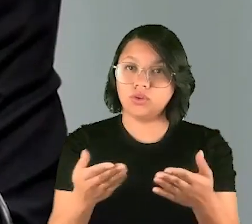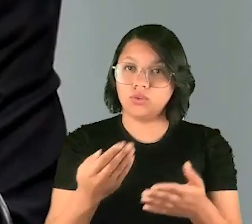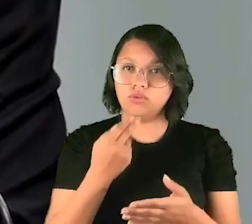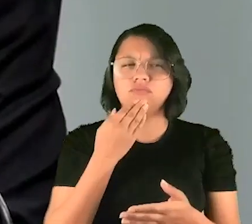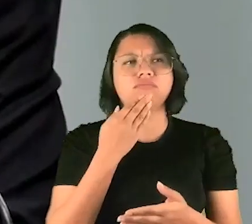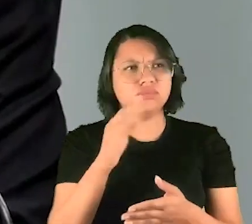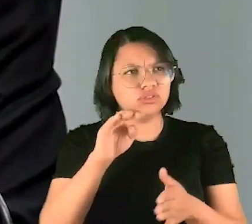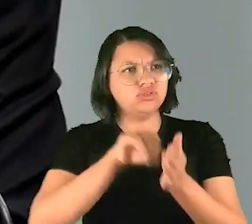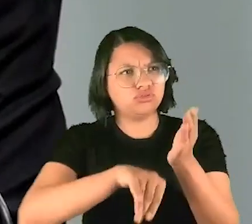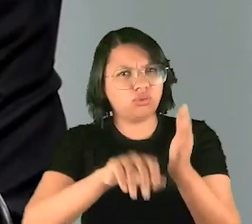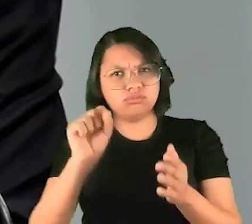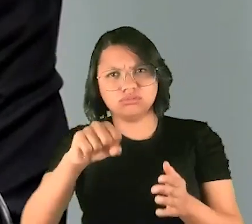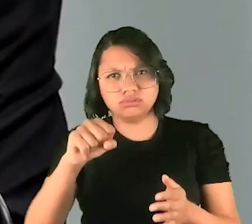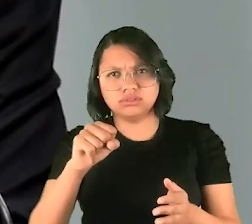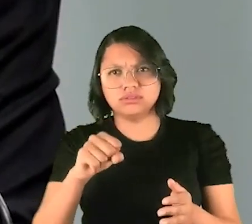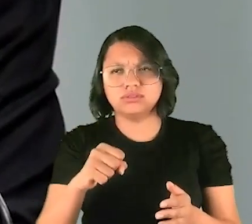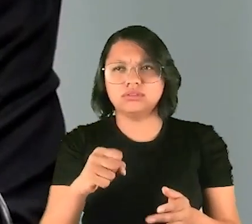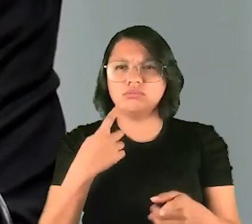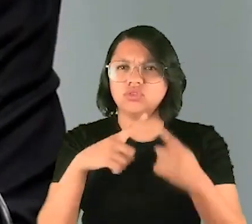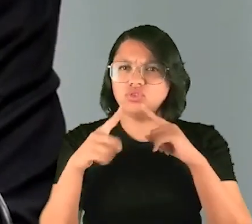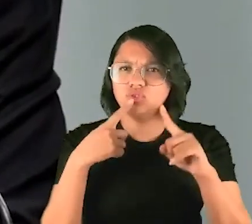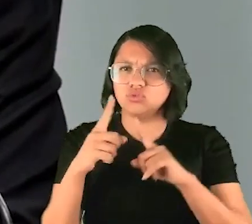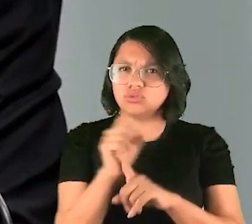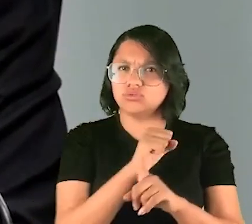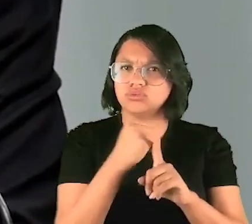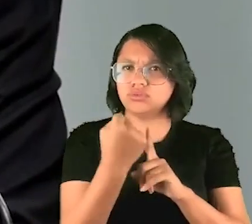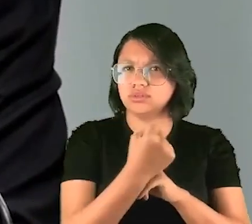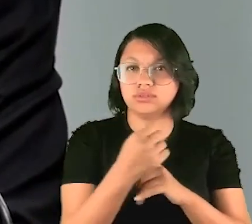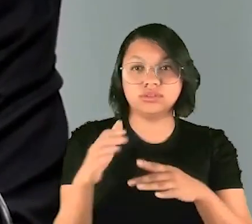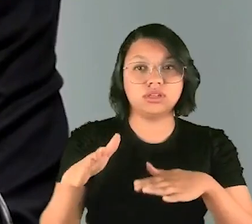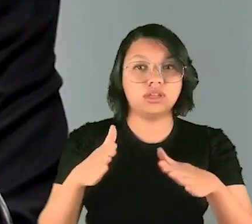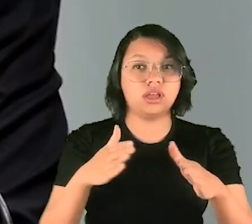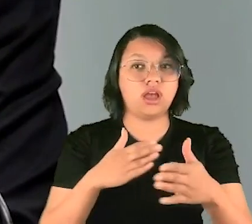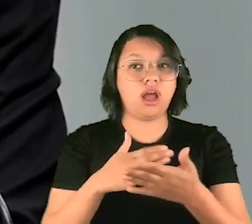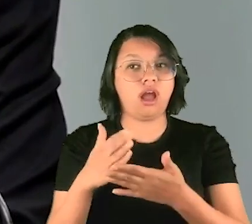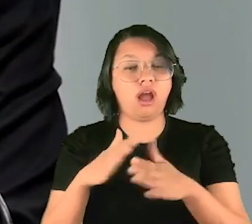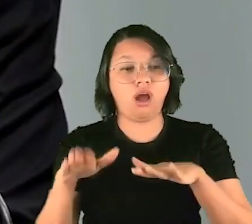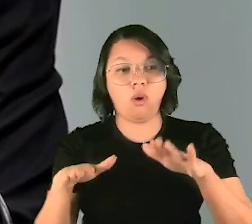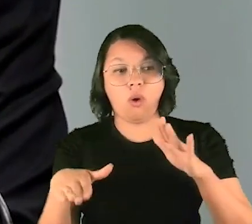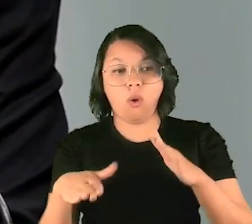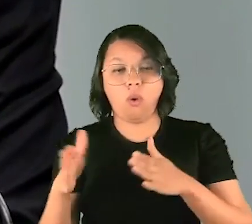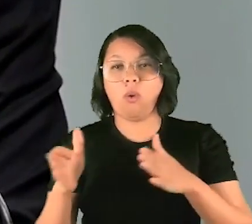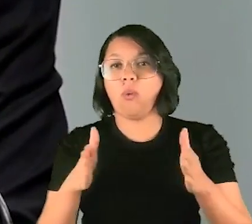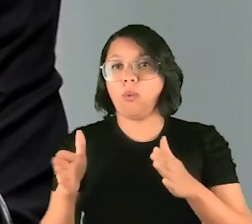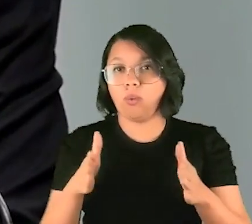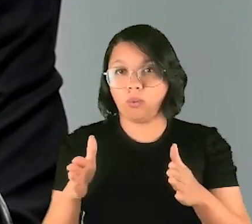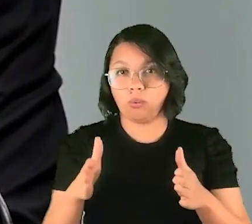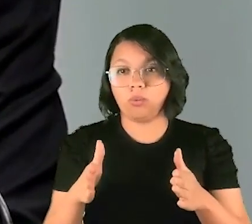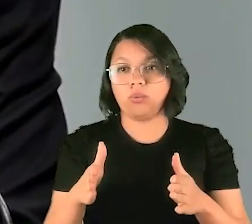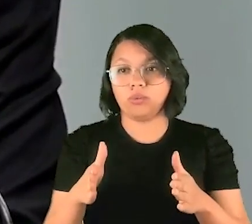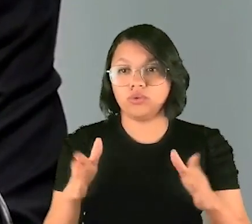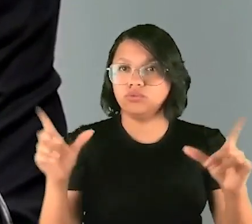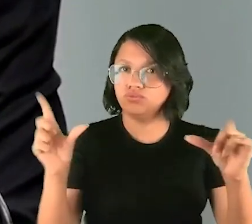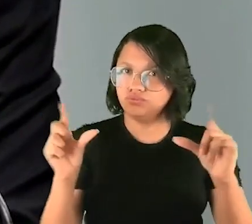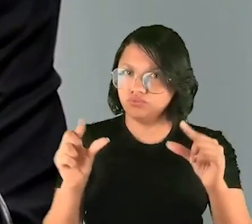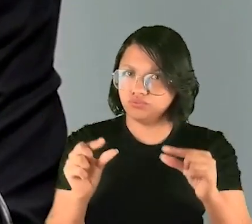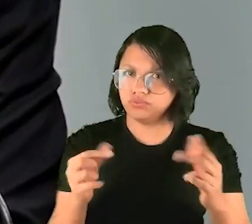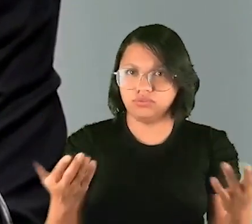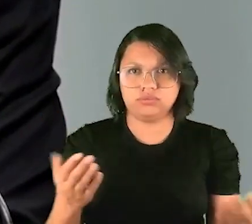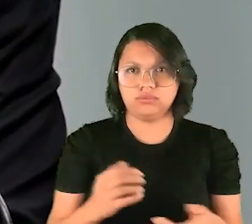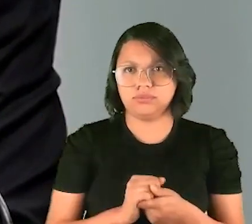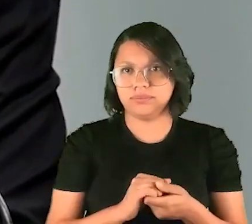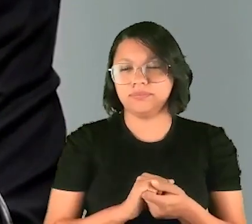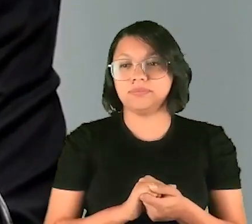governo americano fez agora, de dizer, não, eu vou pedir desconto, eu acho que isso é importante. E é uma discussão de sociedade. Em algum momento, esses custos